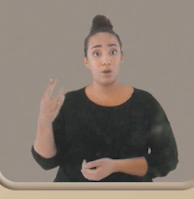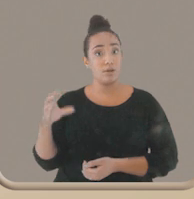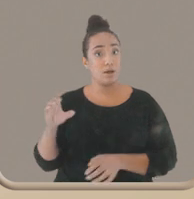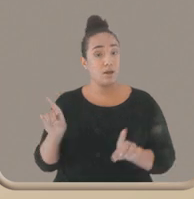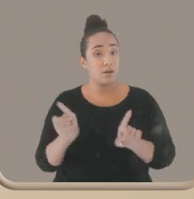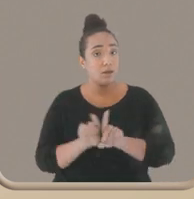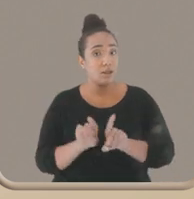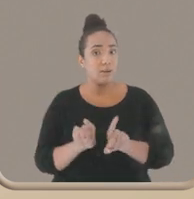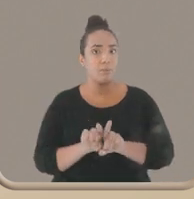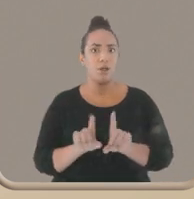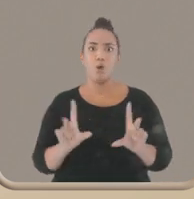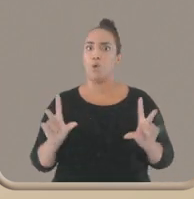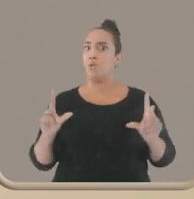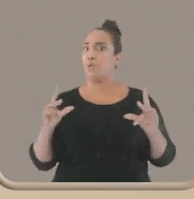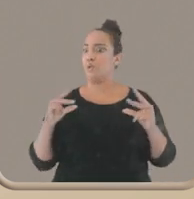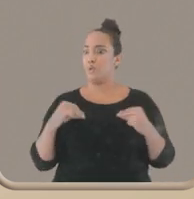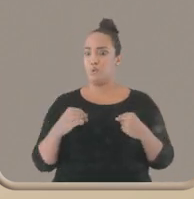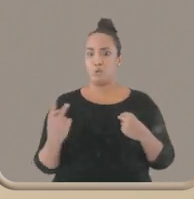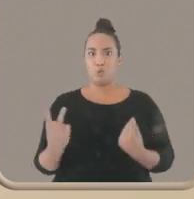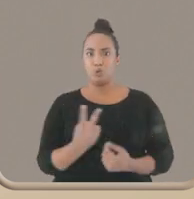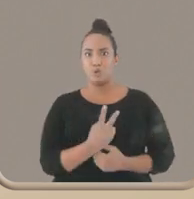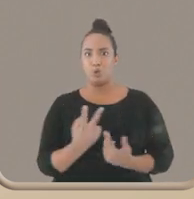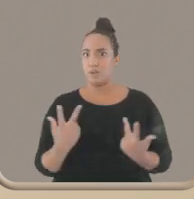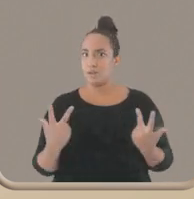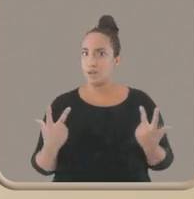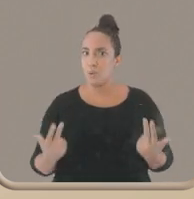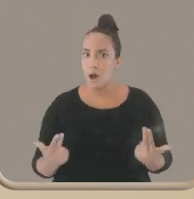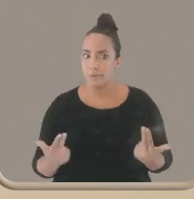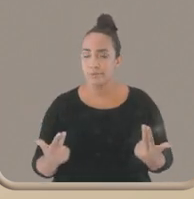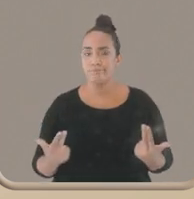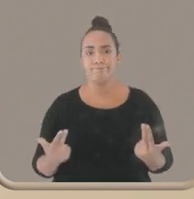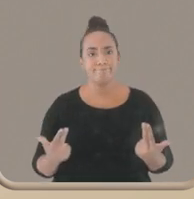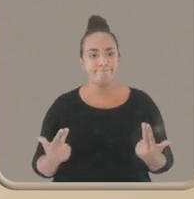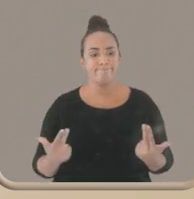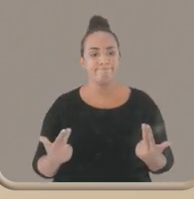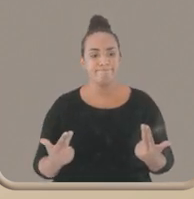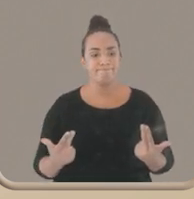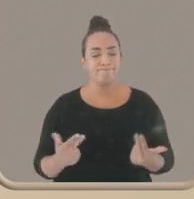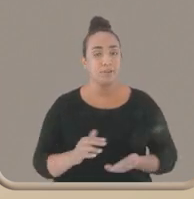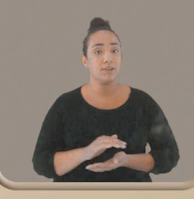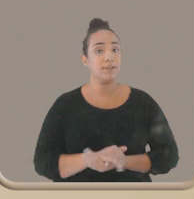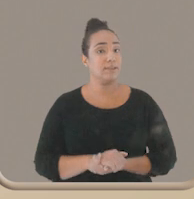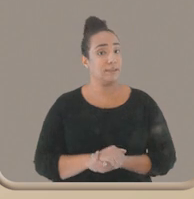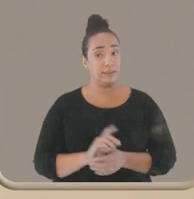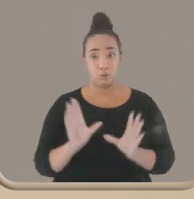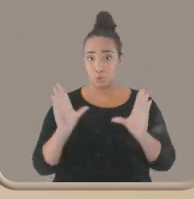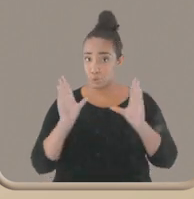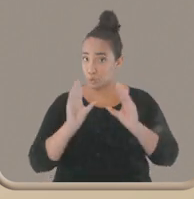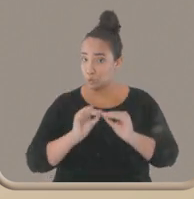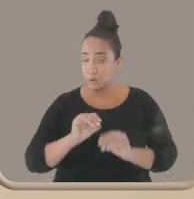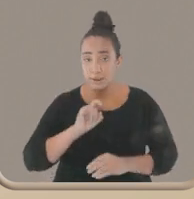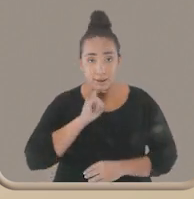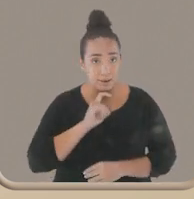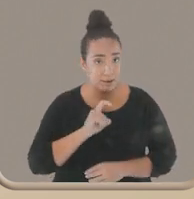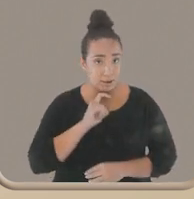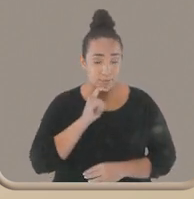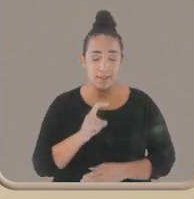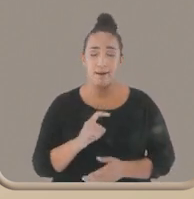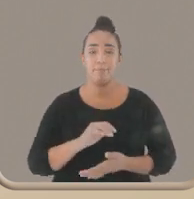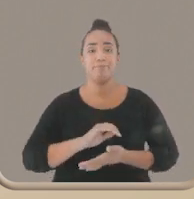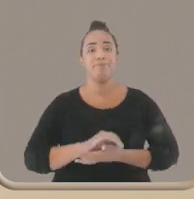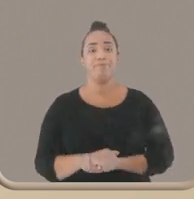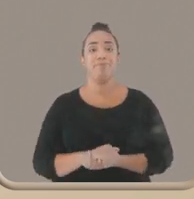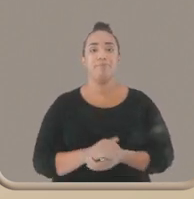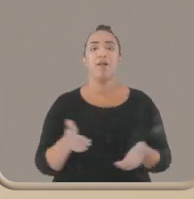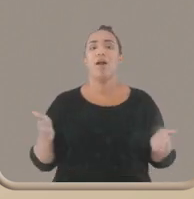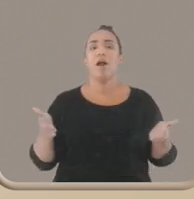e no segundo também. E, gente, os dois têm o mesmo número na sua parte centesimal? Também ainda não